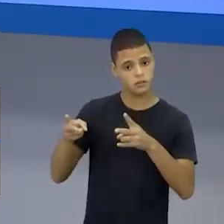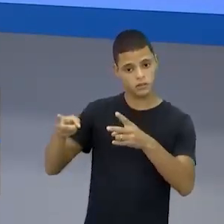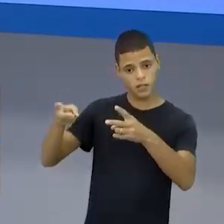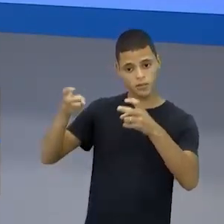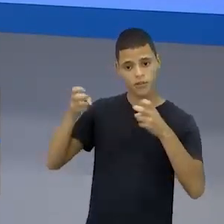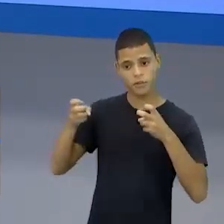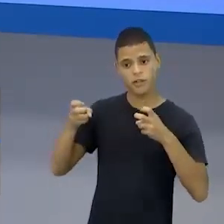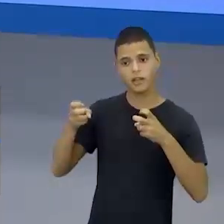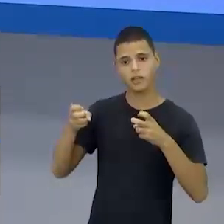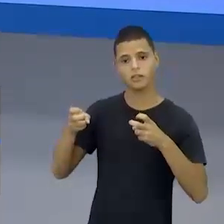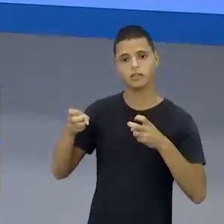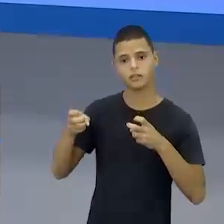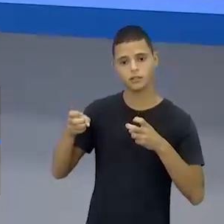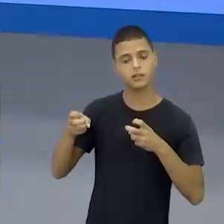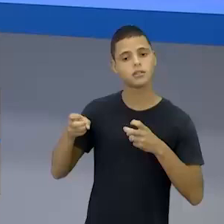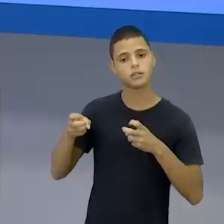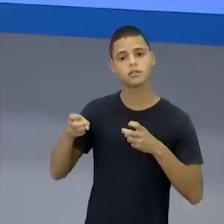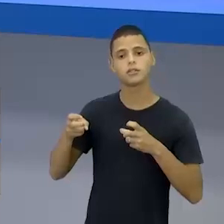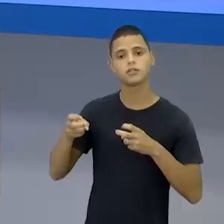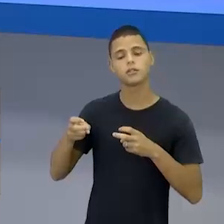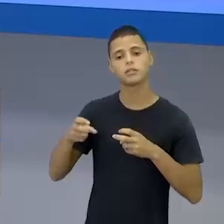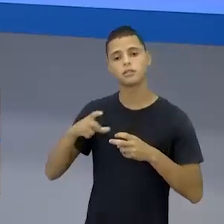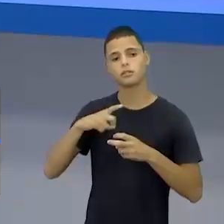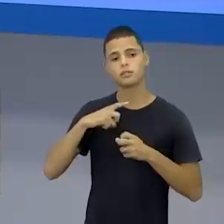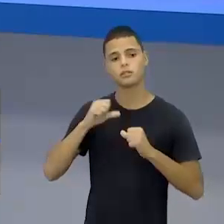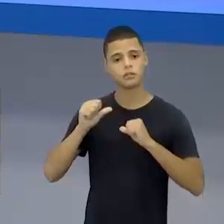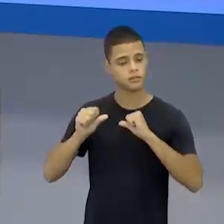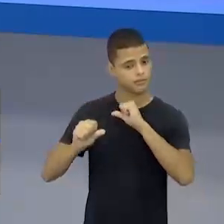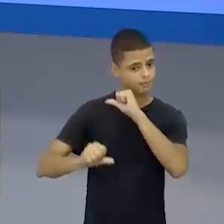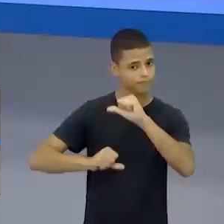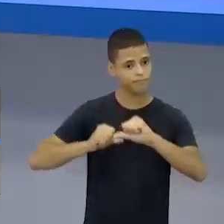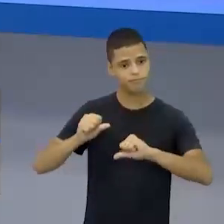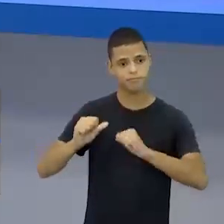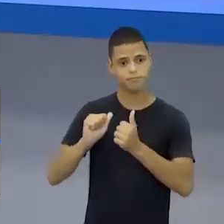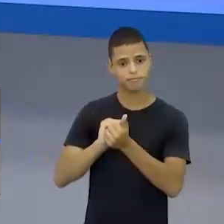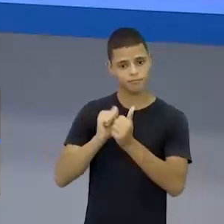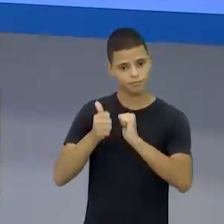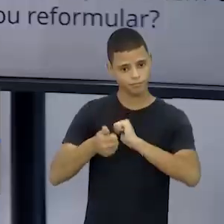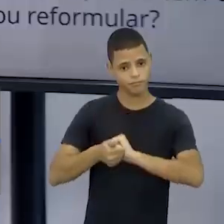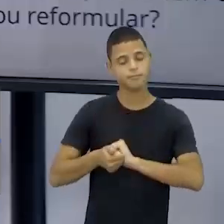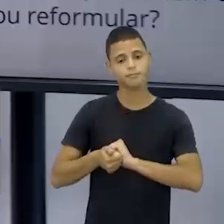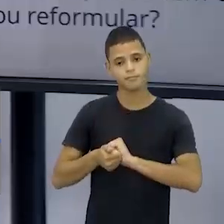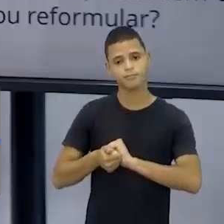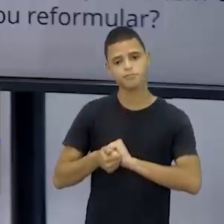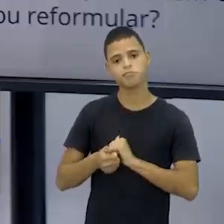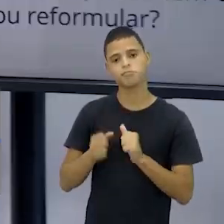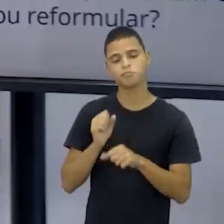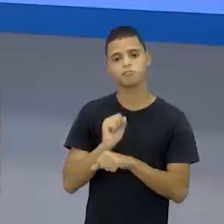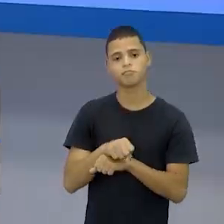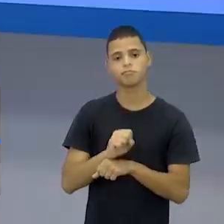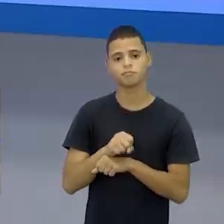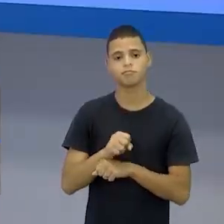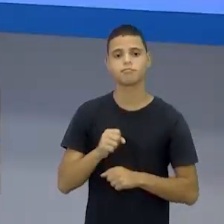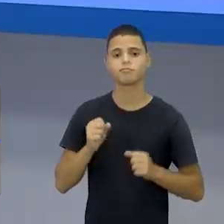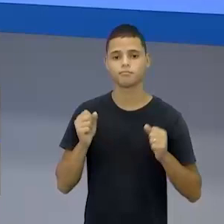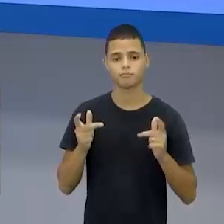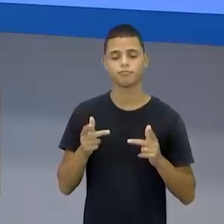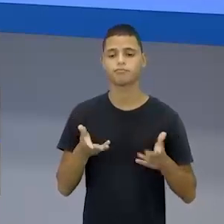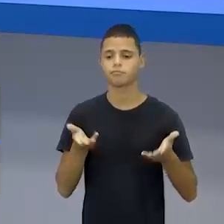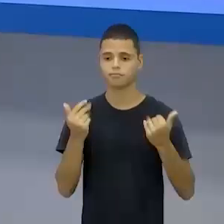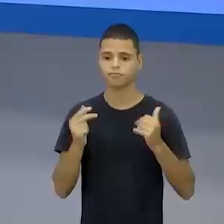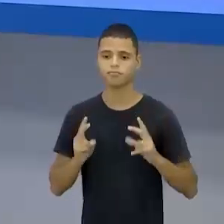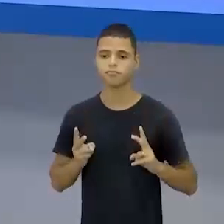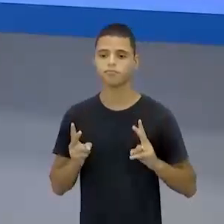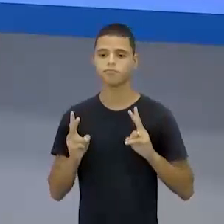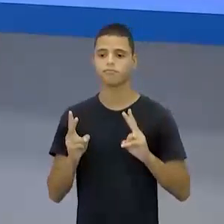as mudanças, que ele pode também não ter mudança, tá? Mas perceber as mudanças que ele pode realizar. É isso, né? É isso. Tá bom. Então, vamos